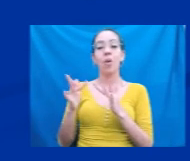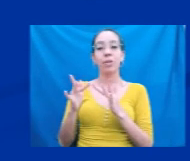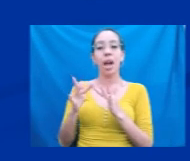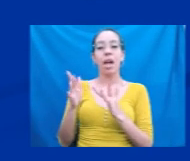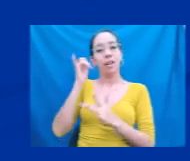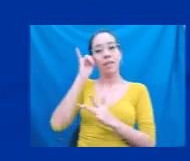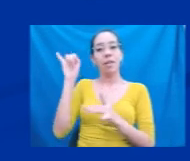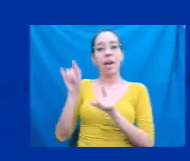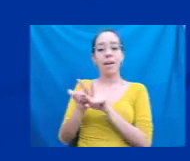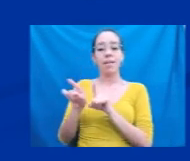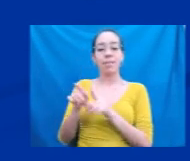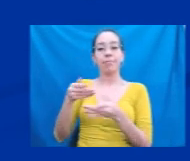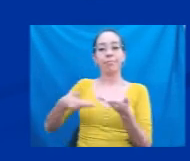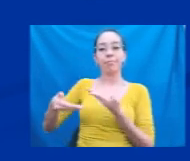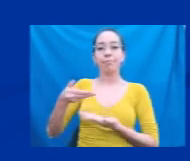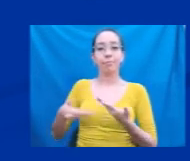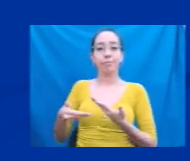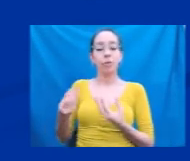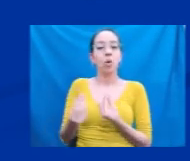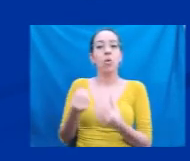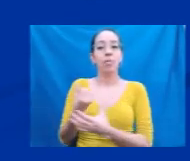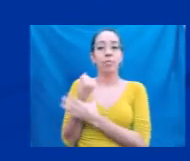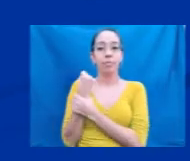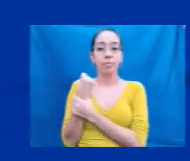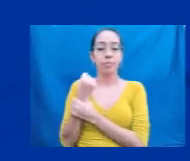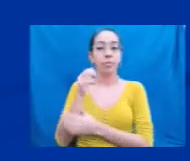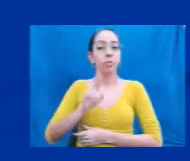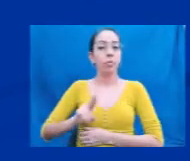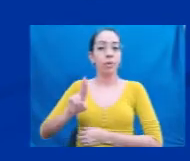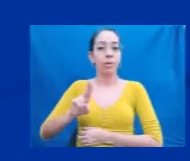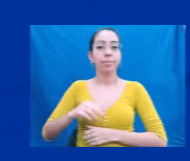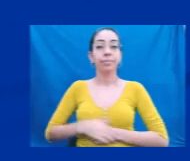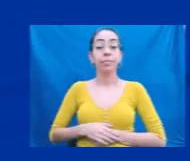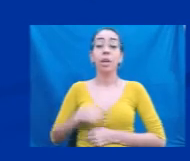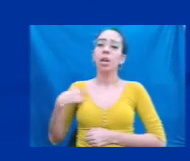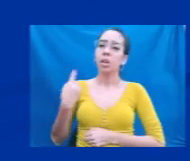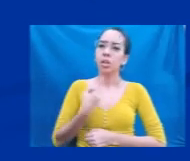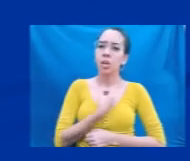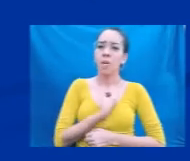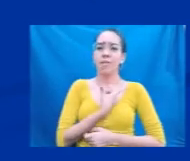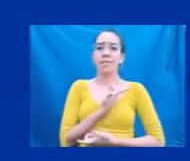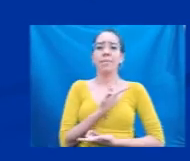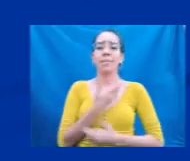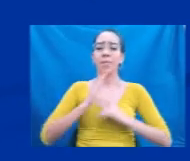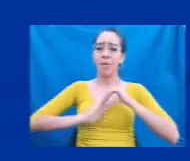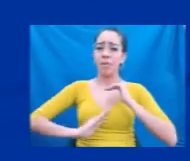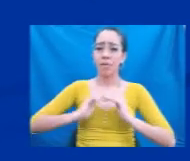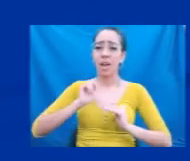com esse produto e garantir a segurança da utilização. Ora, gente, então, né, nós que consumimos